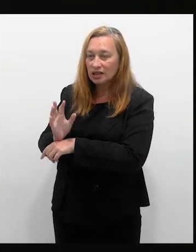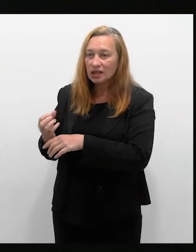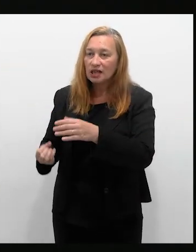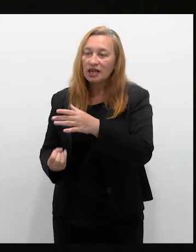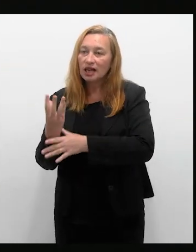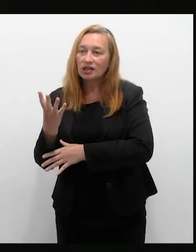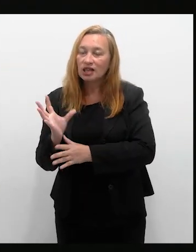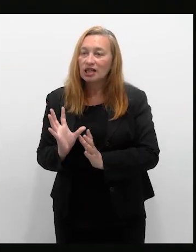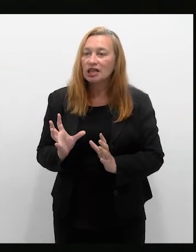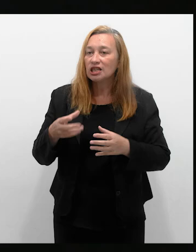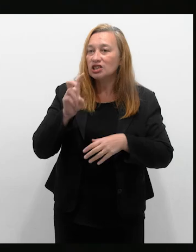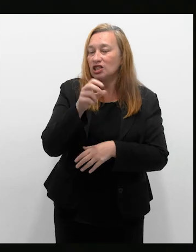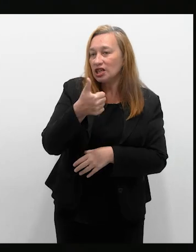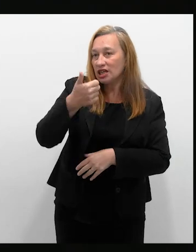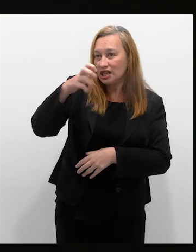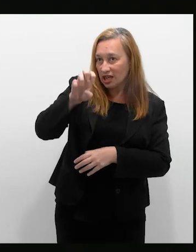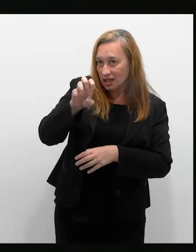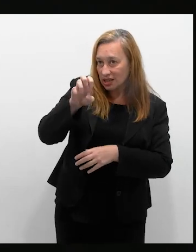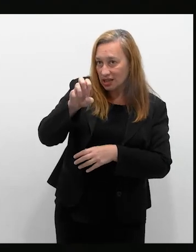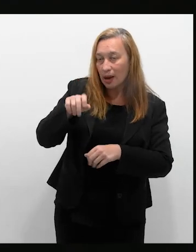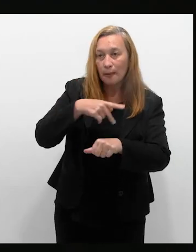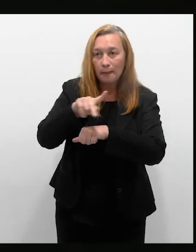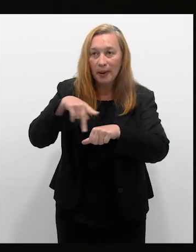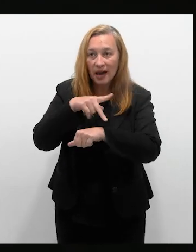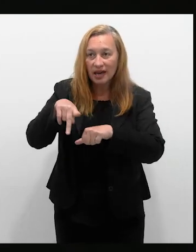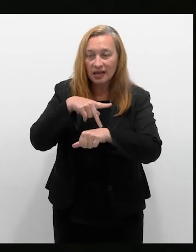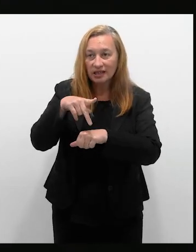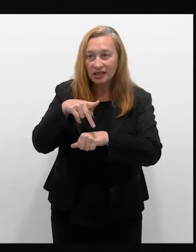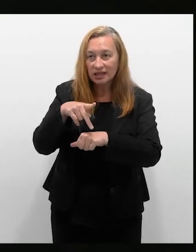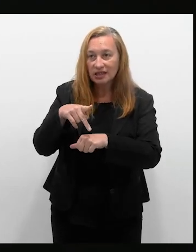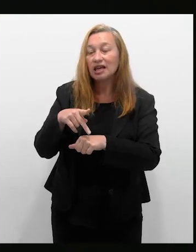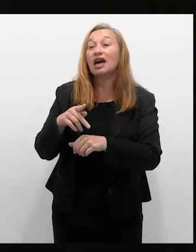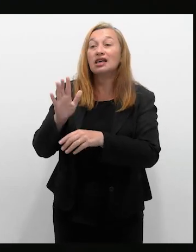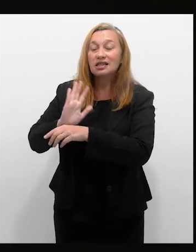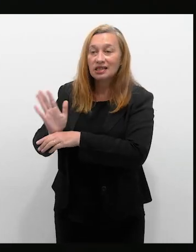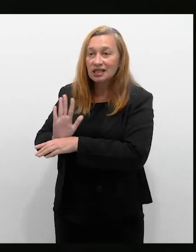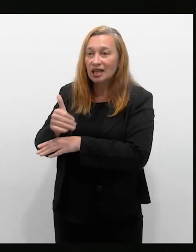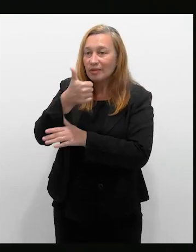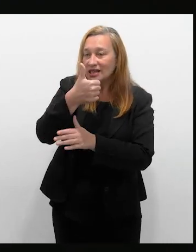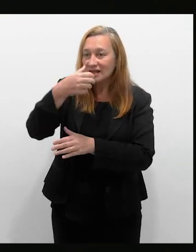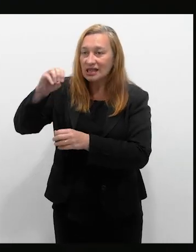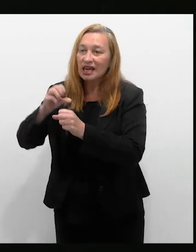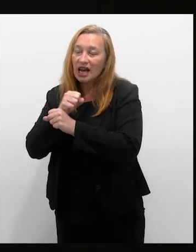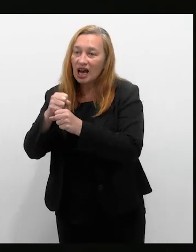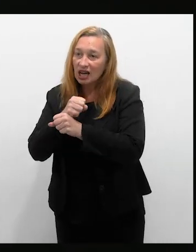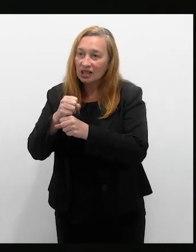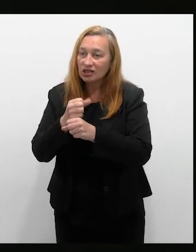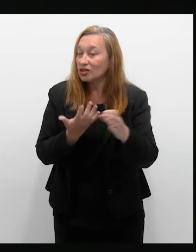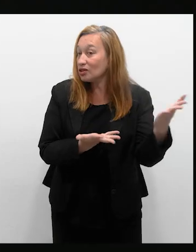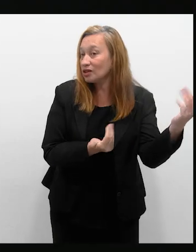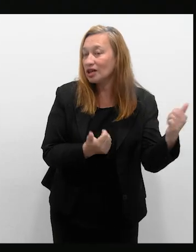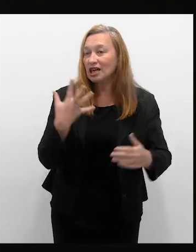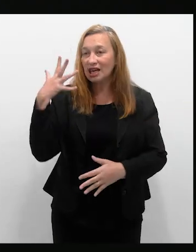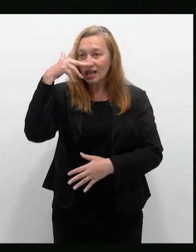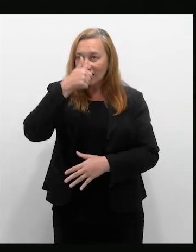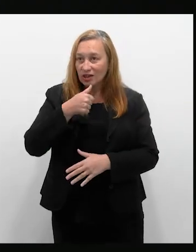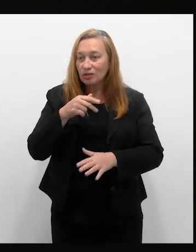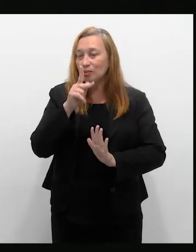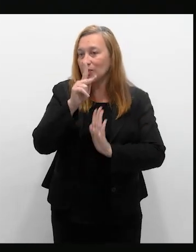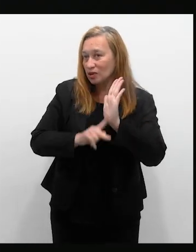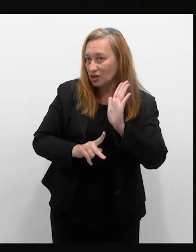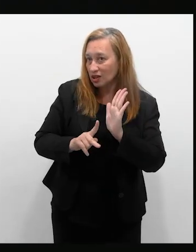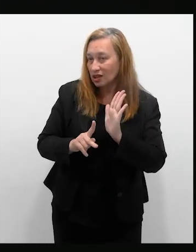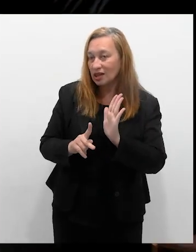de 15 países integrantes da Rede Mundial Cinema 100 anos de juventude. Para a gente conversar sobre esse lindo projeto, está